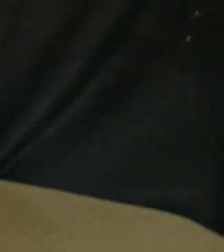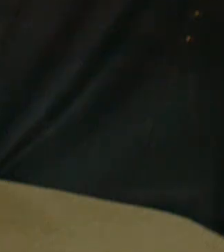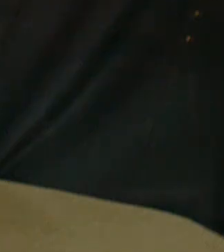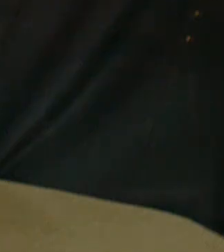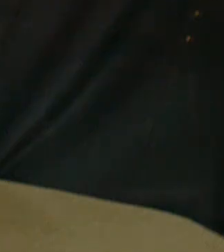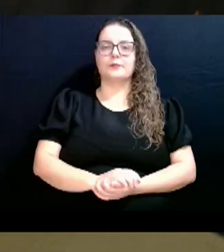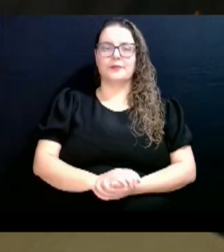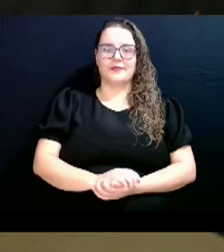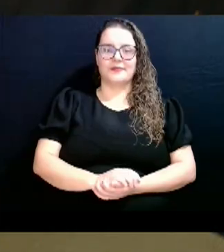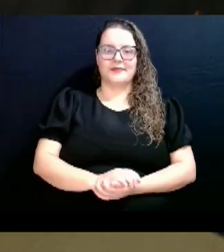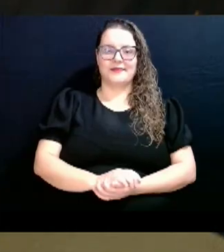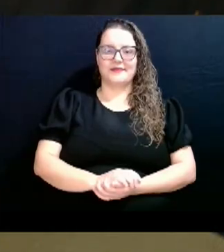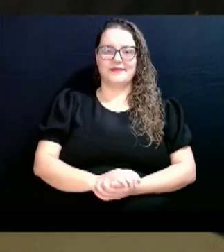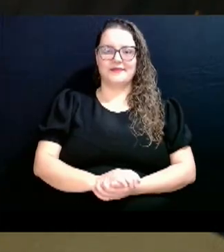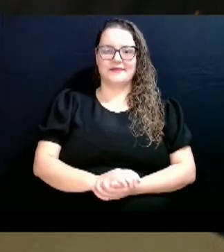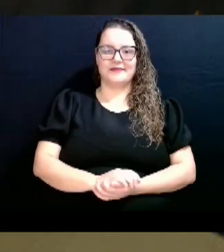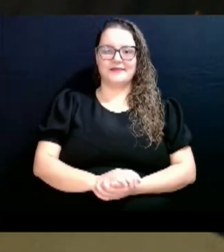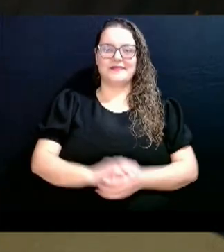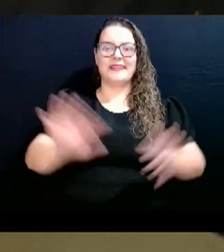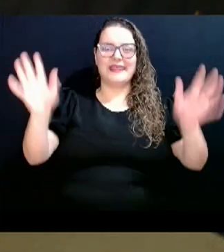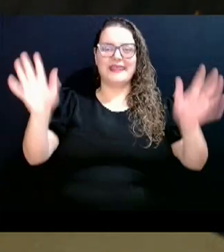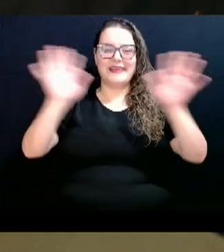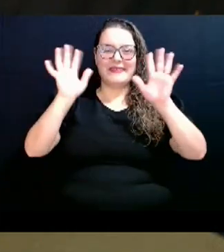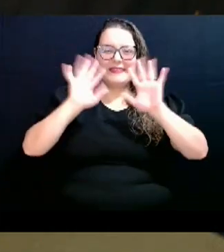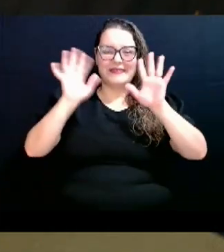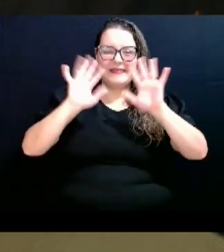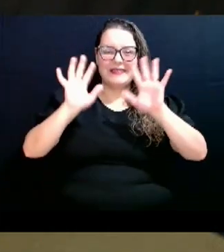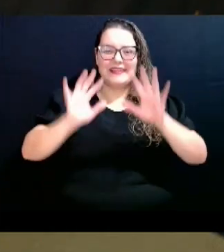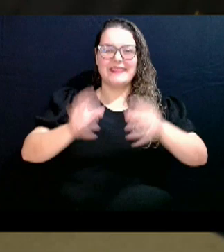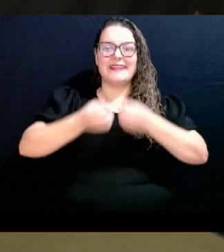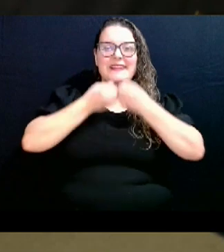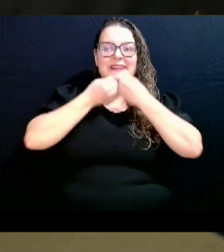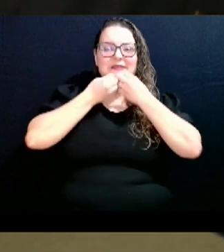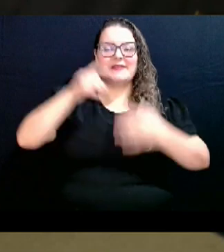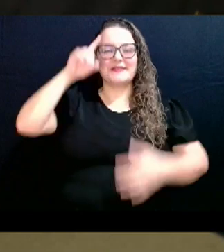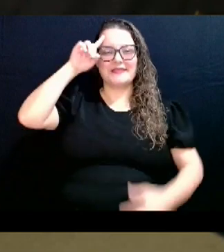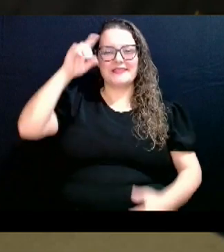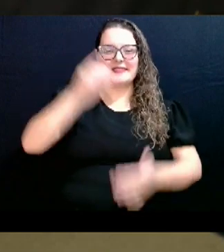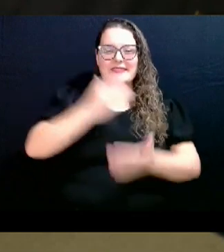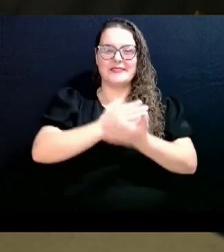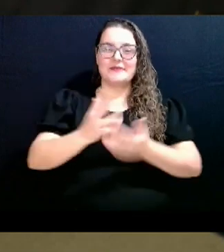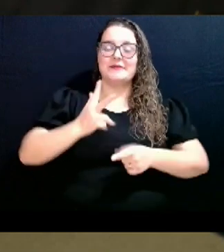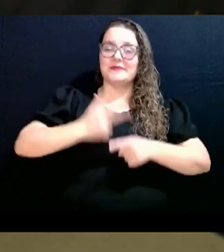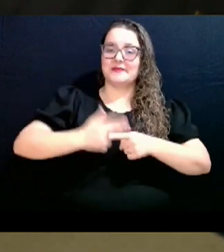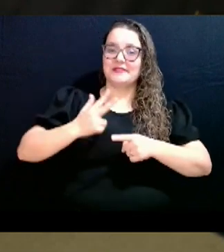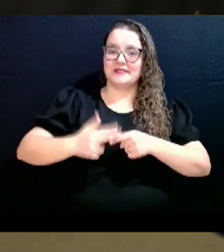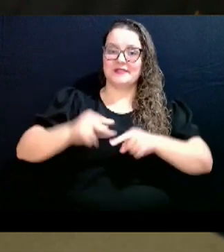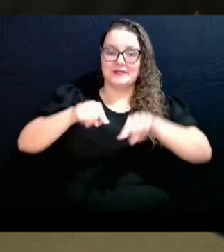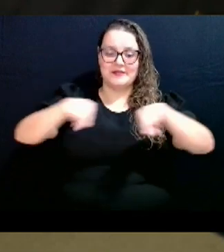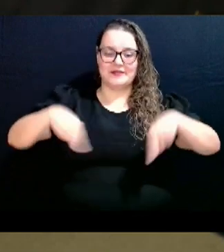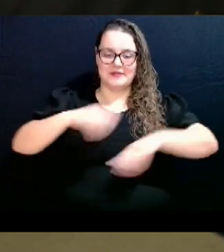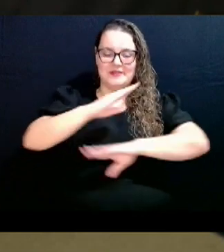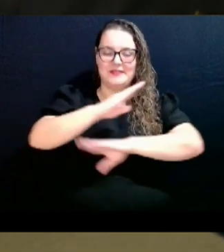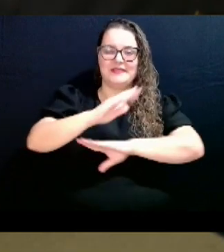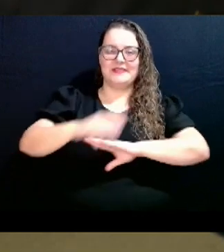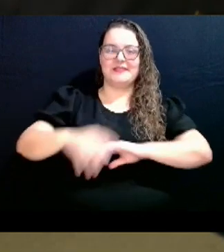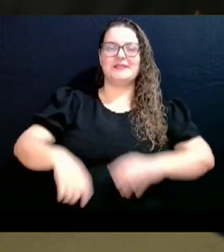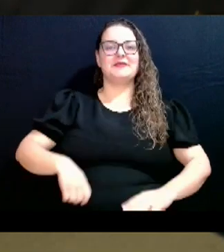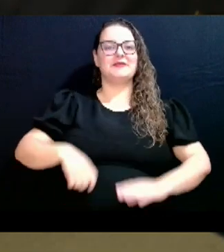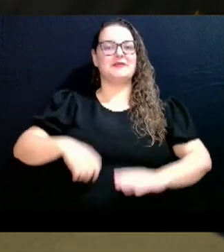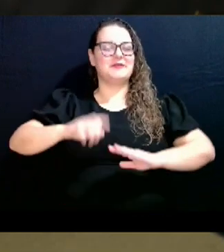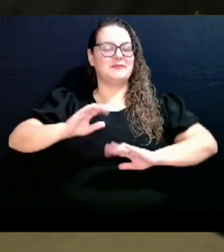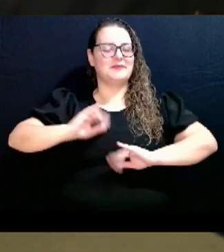Olá, bom dia! Estamos começando mais uma edição do nosso Estúdio Câmara, aqui na TV Câmara